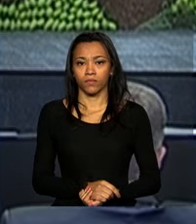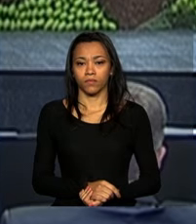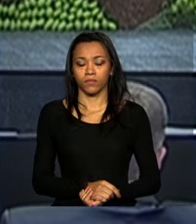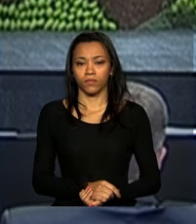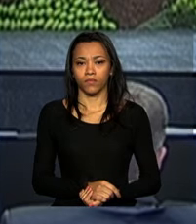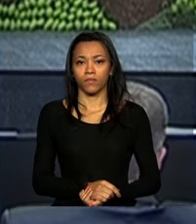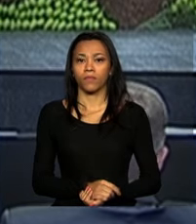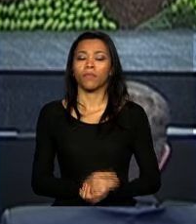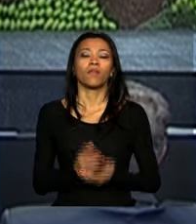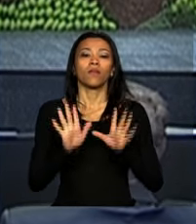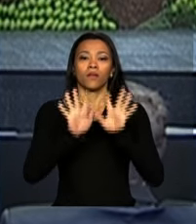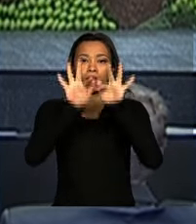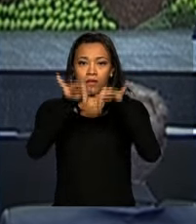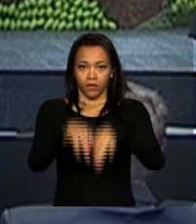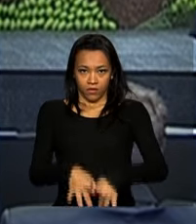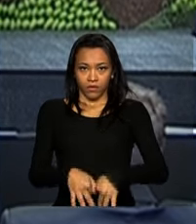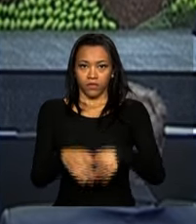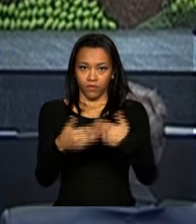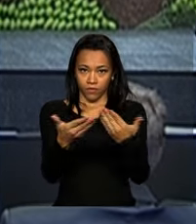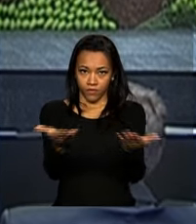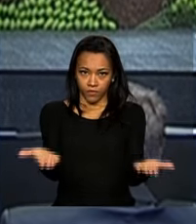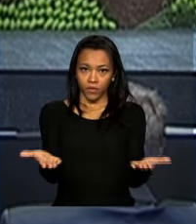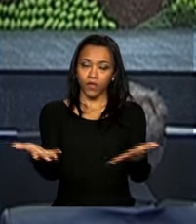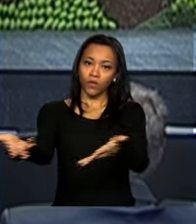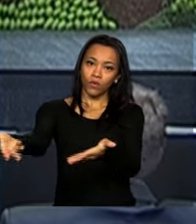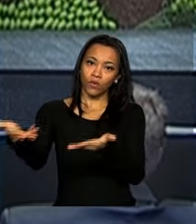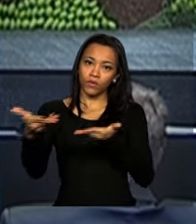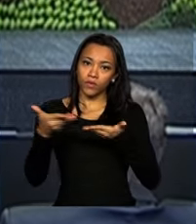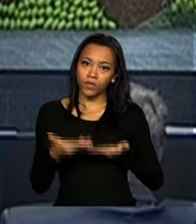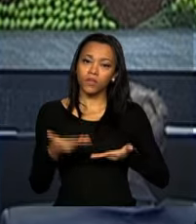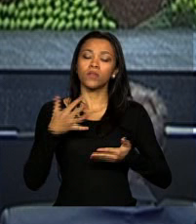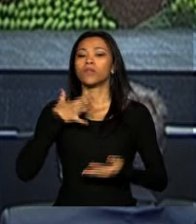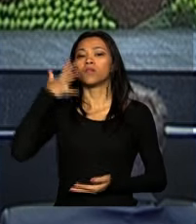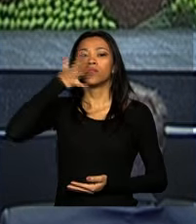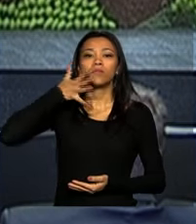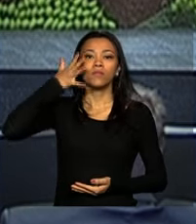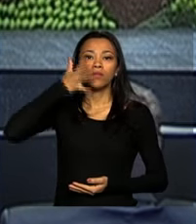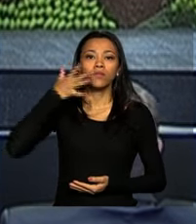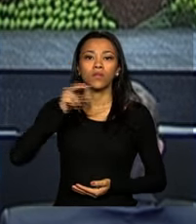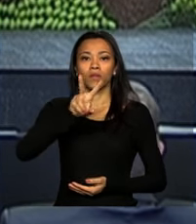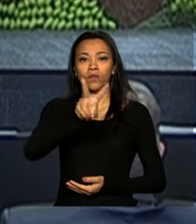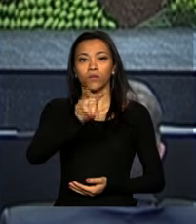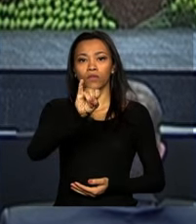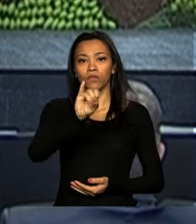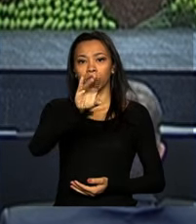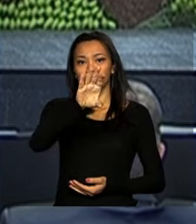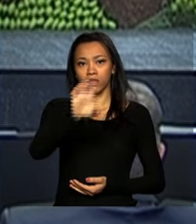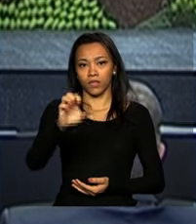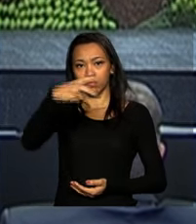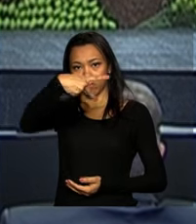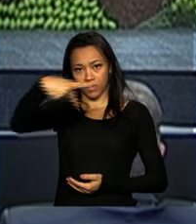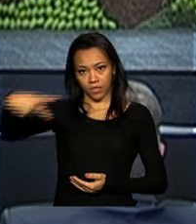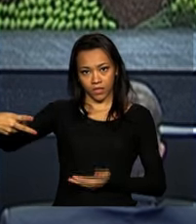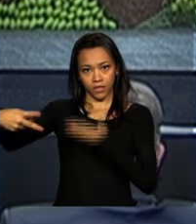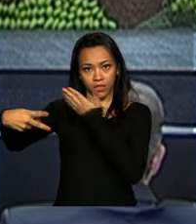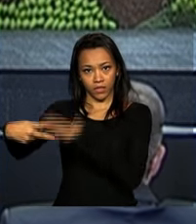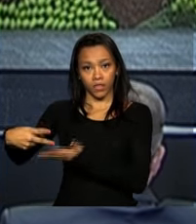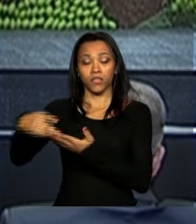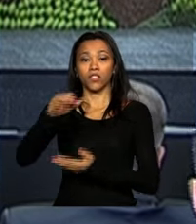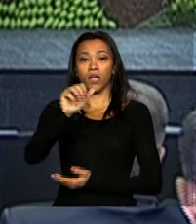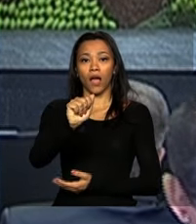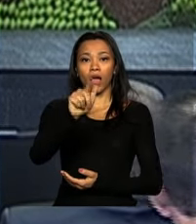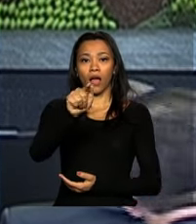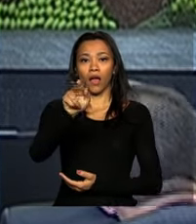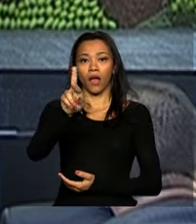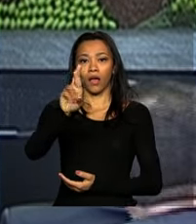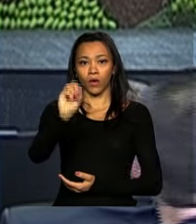E para encerrarmos, convidamos para fazer uso da palavra o vice-presidente de agronegócios e micro e pequenas